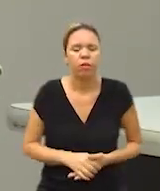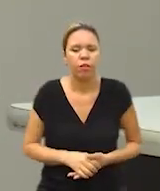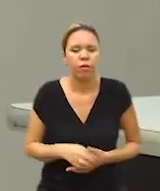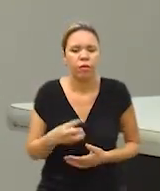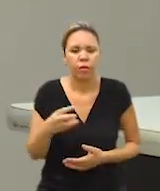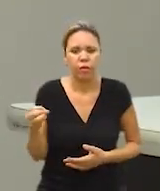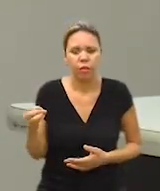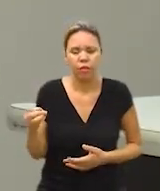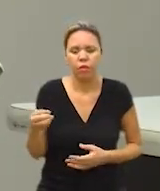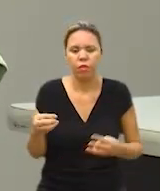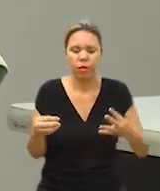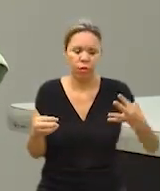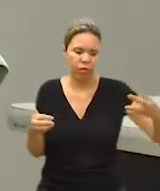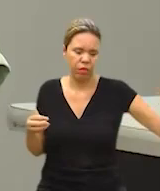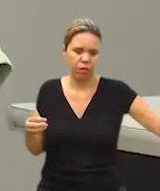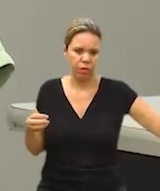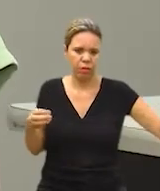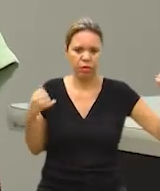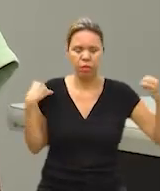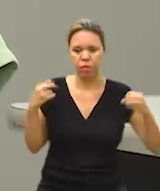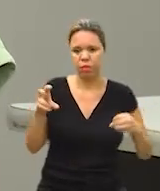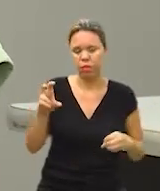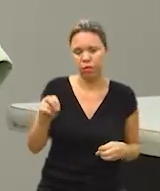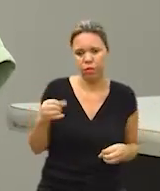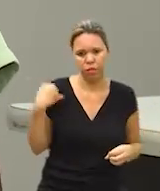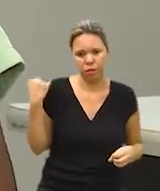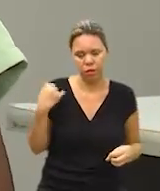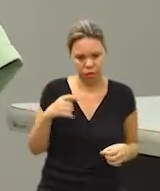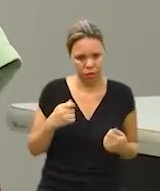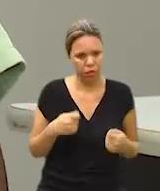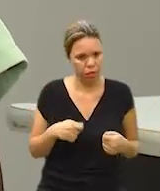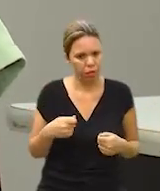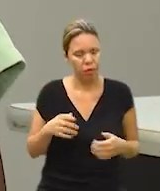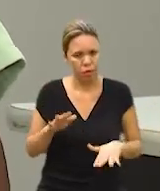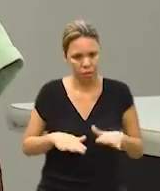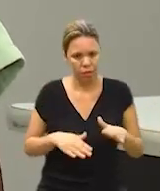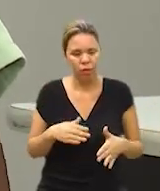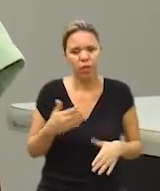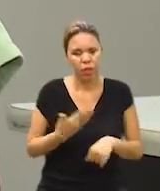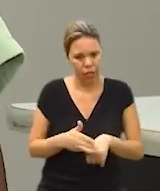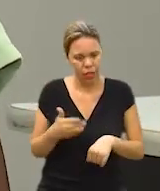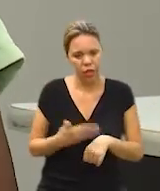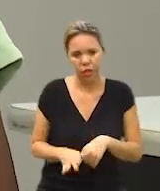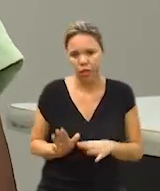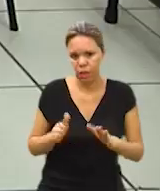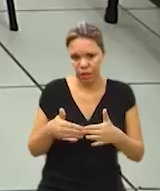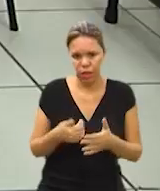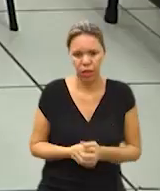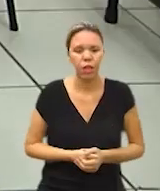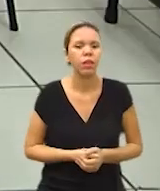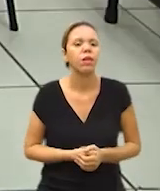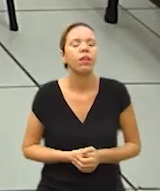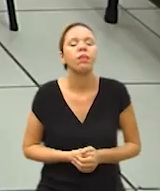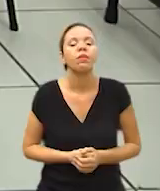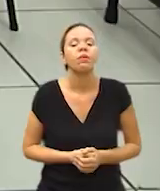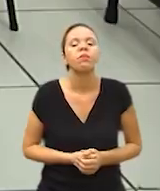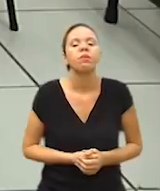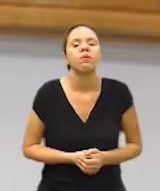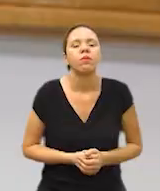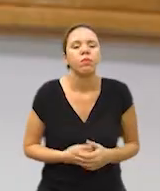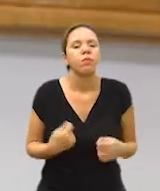de 30, mais de 40, mais de 50, ele tem que realmente praticar, estudar com mais afinco. É,